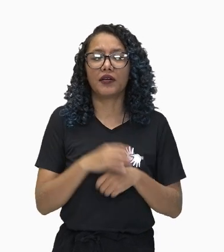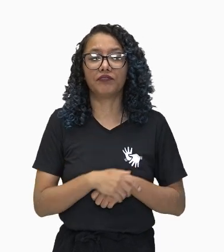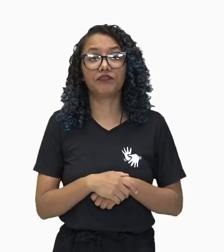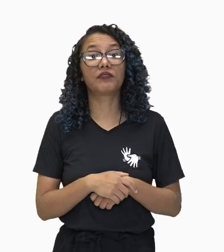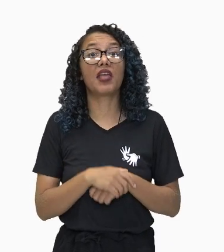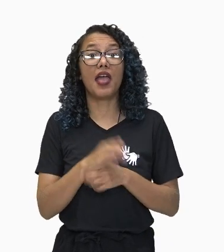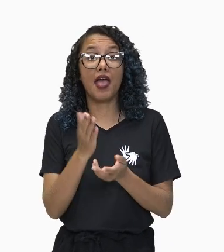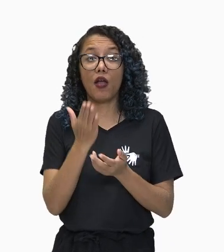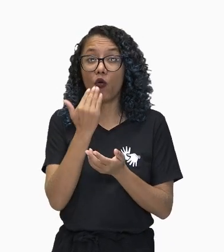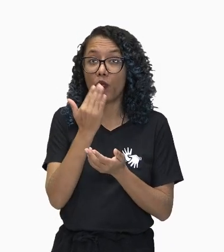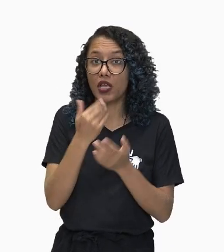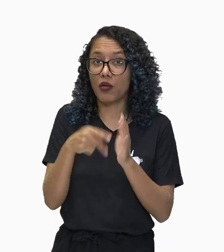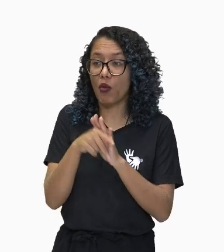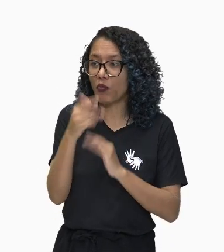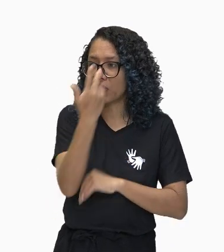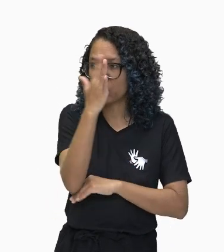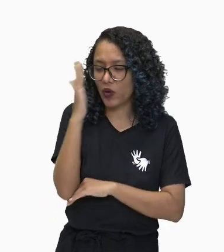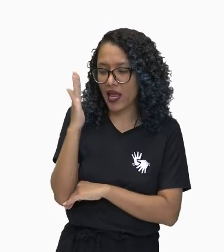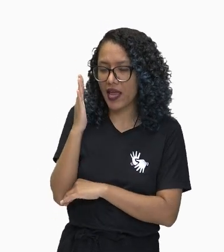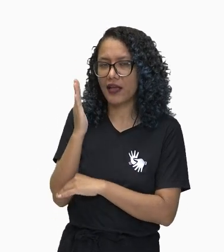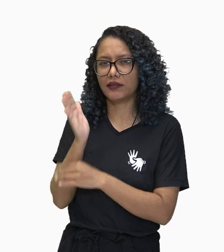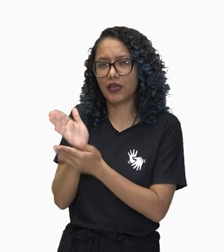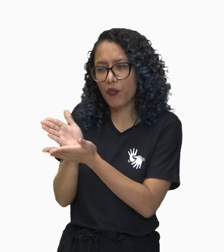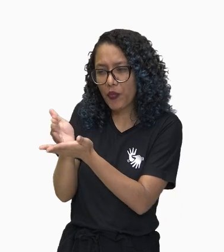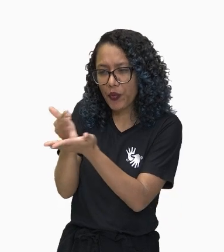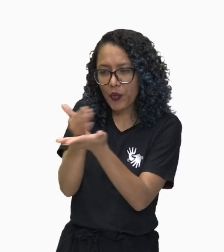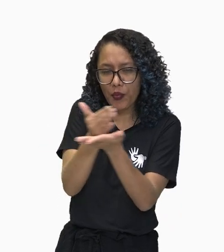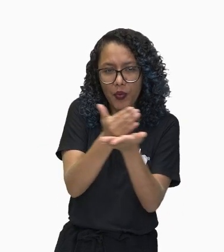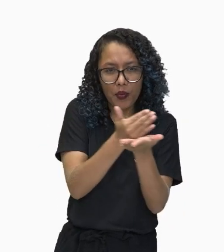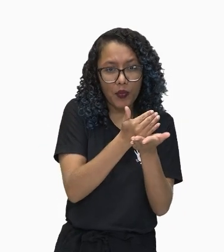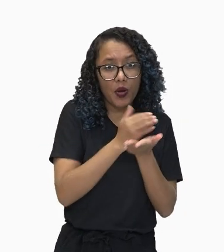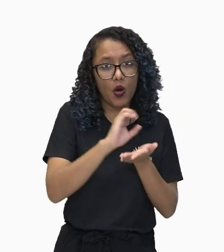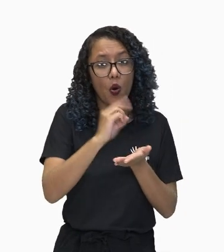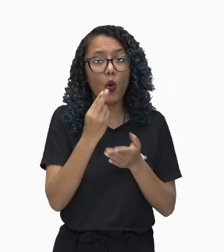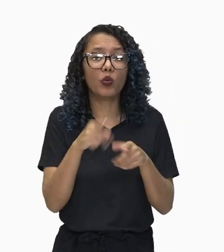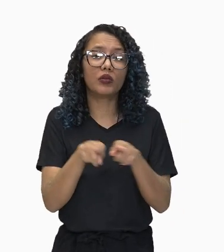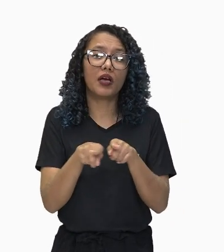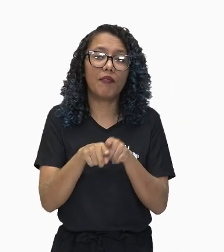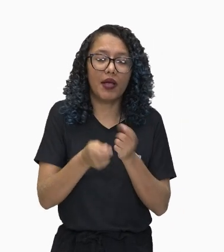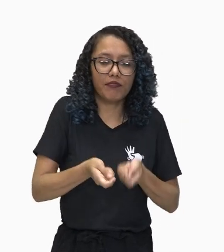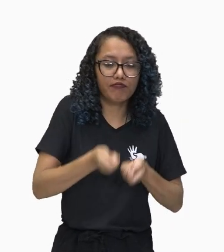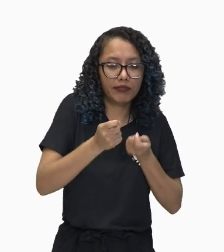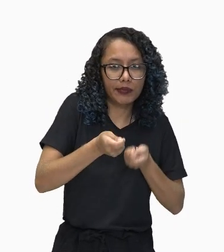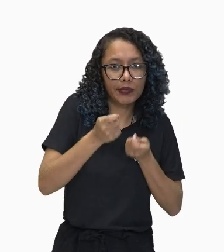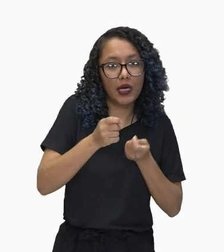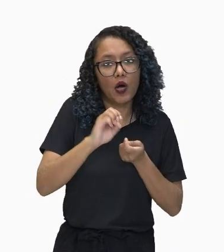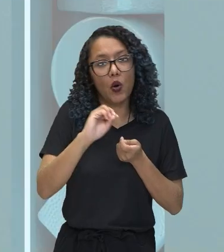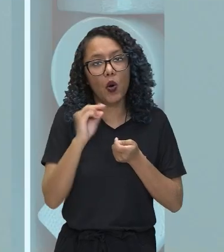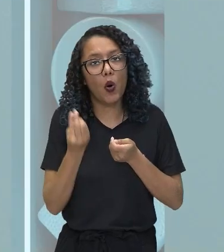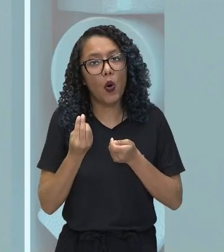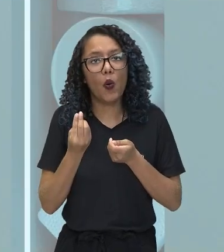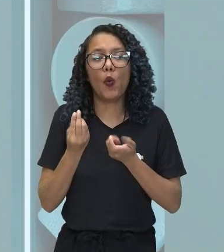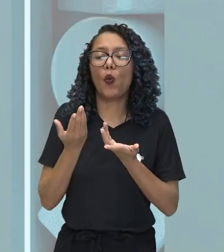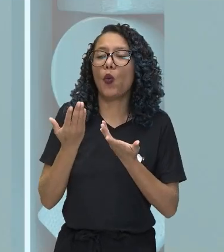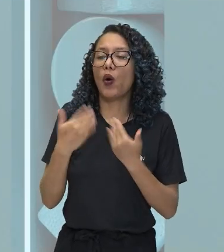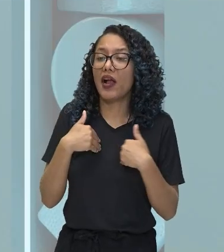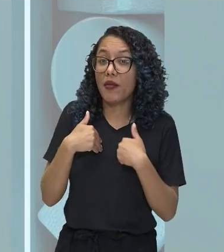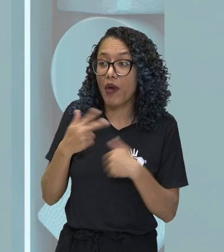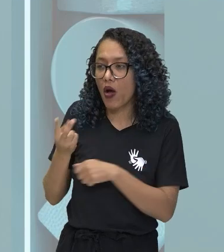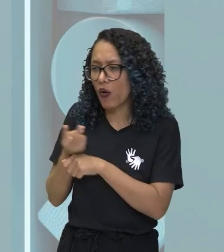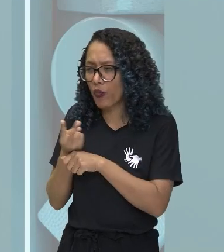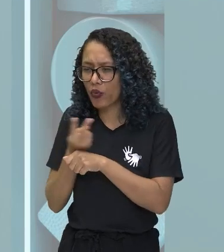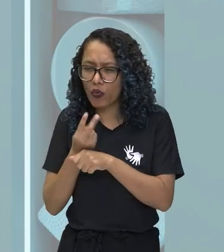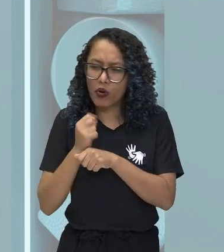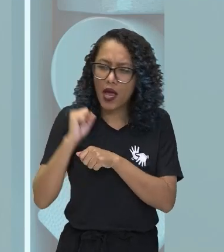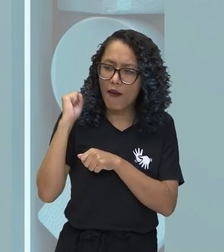natureza ou realizando outras atividades, como a pesca e a caça. Então, a gente já tem aí um